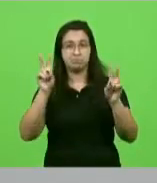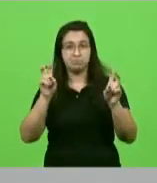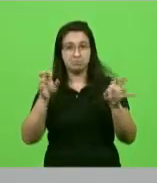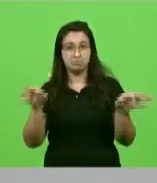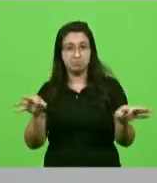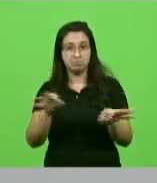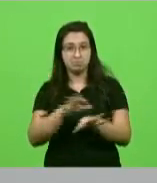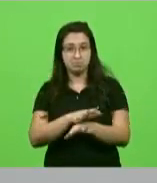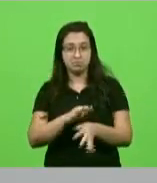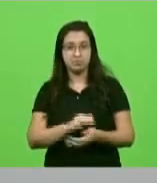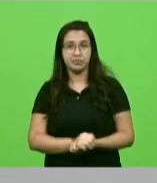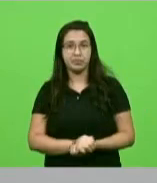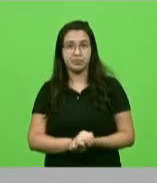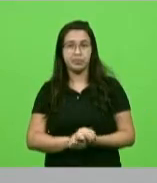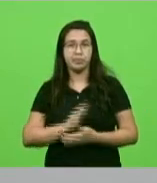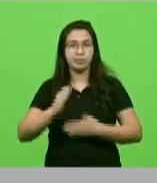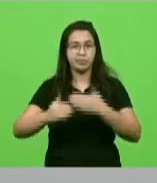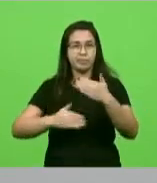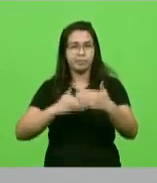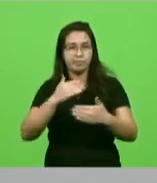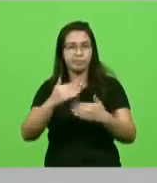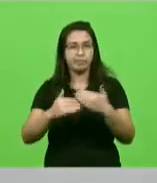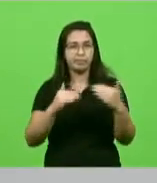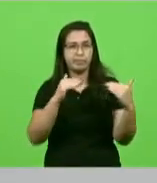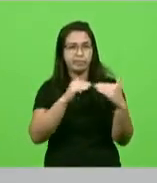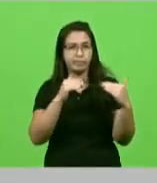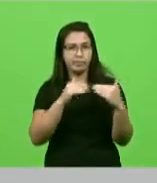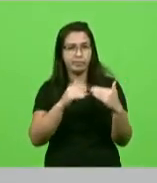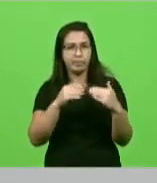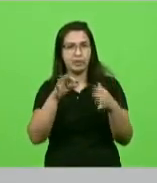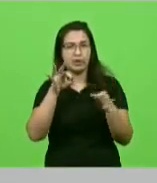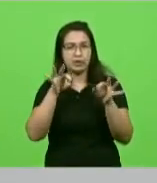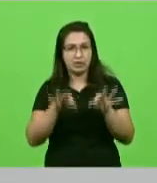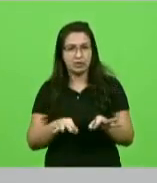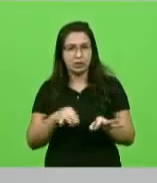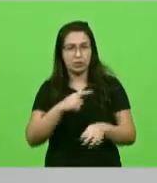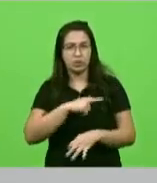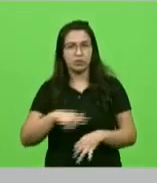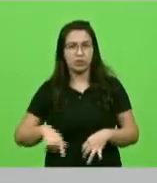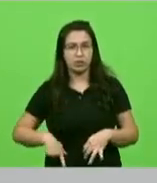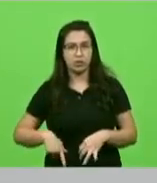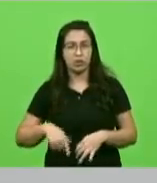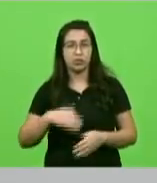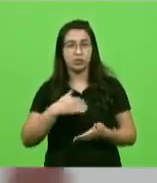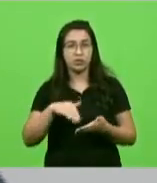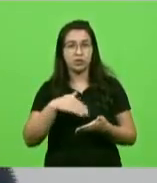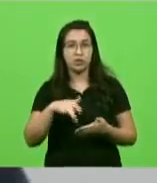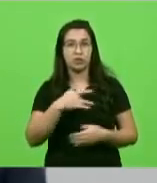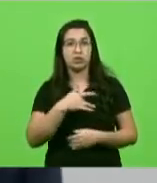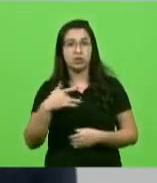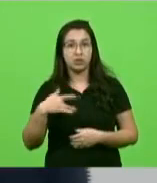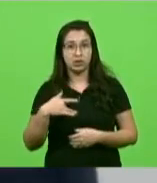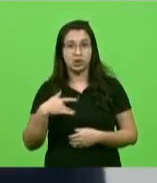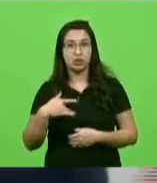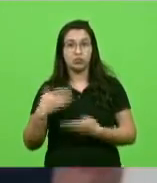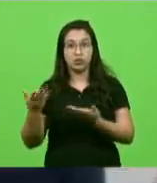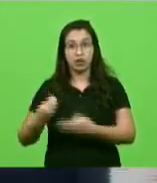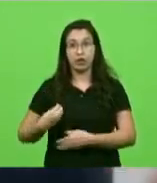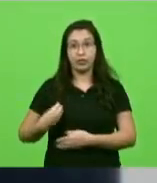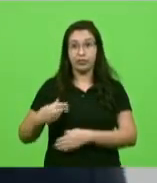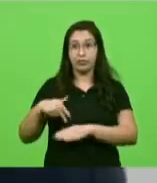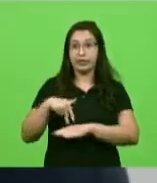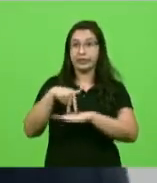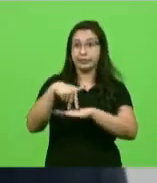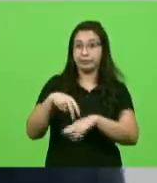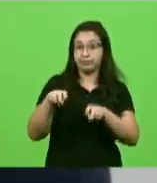aspas, simultaneamente à afirmação do senhor governador, o senhor secretário de Saúde, que estava naquela oportunidade ao